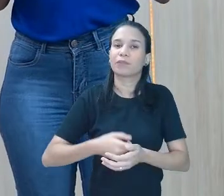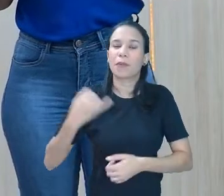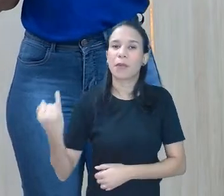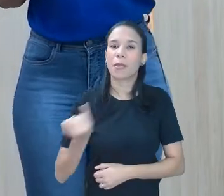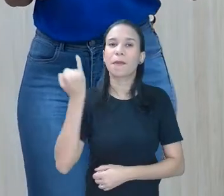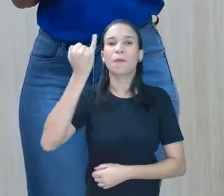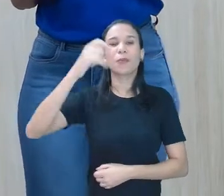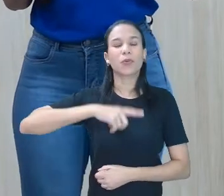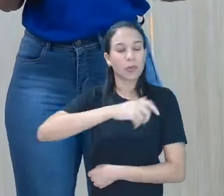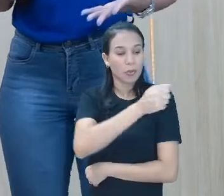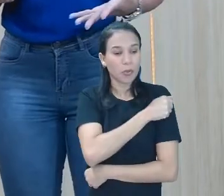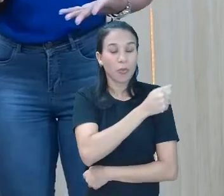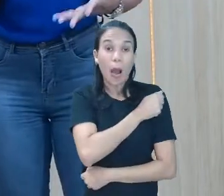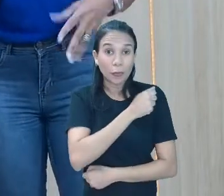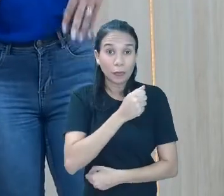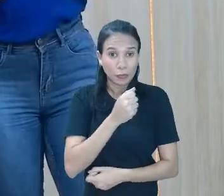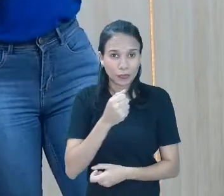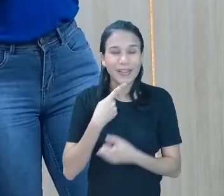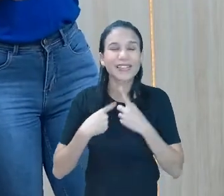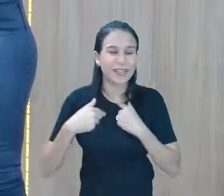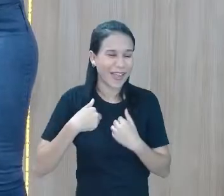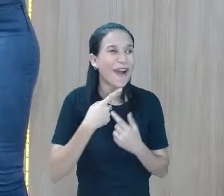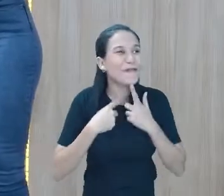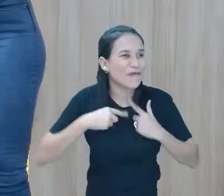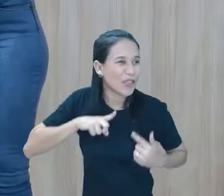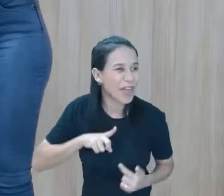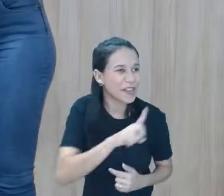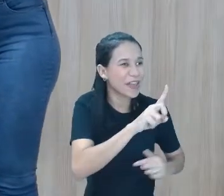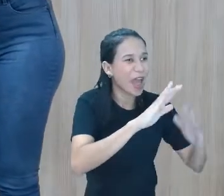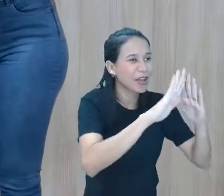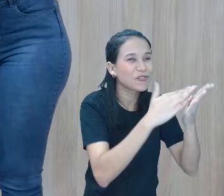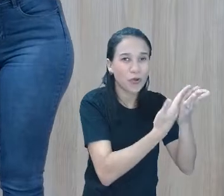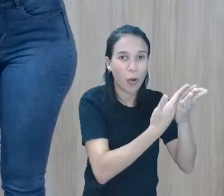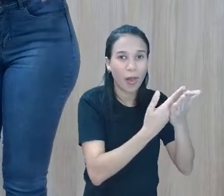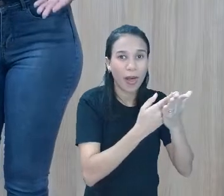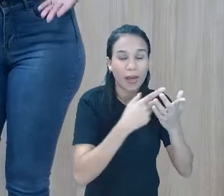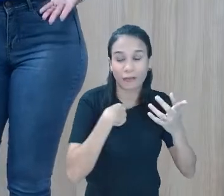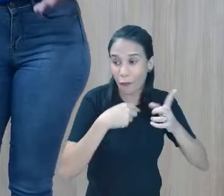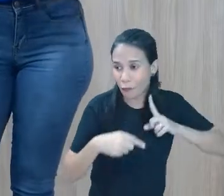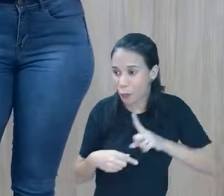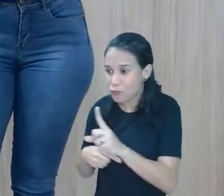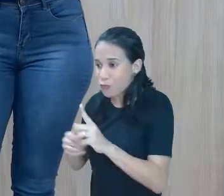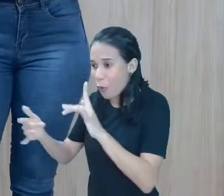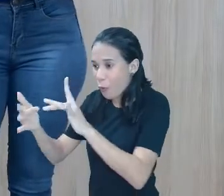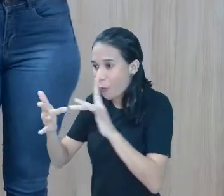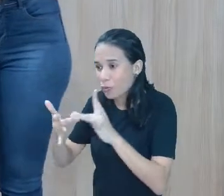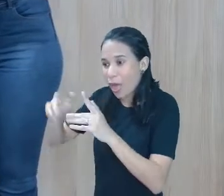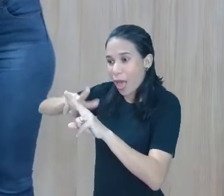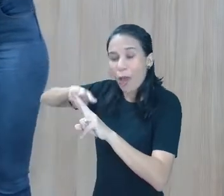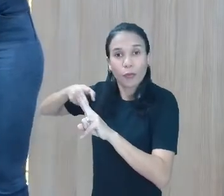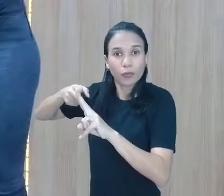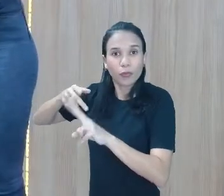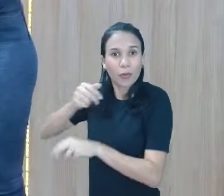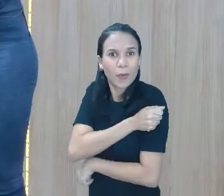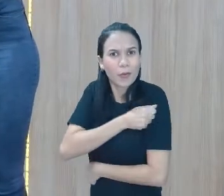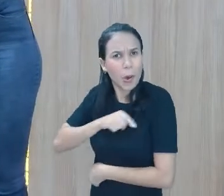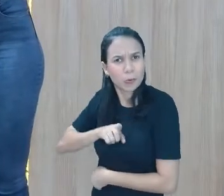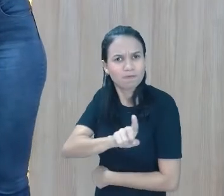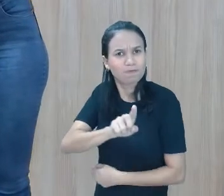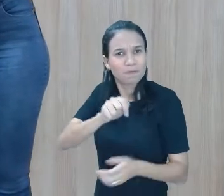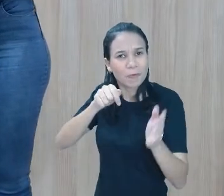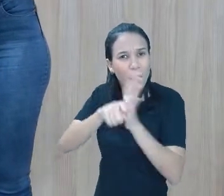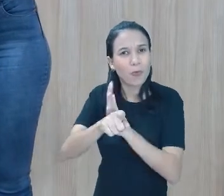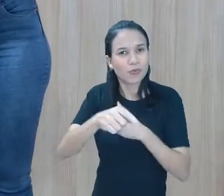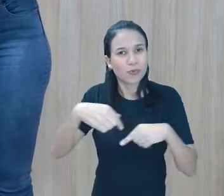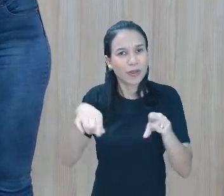que o estudante deseje ir à escola, para que o estudante deseje interagir com recursos, para que o estudante pergunte, para